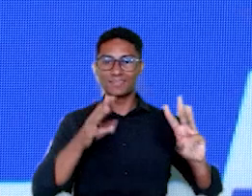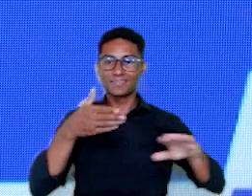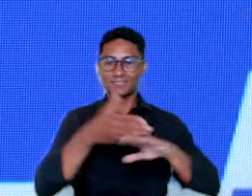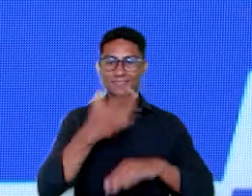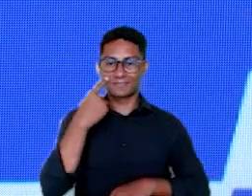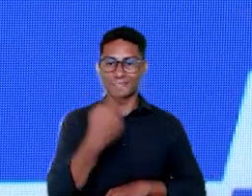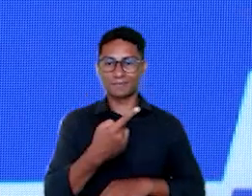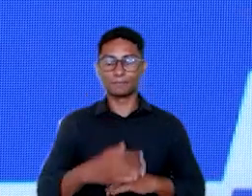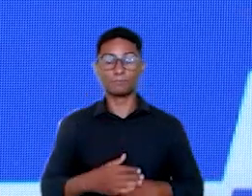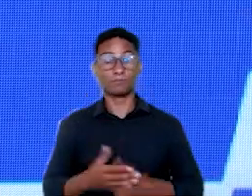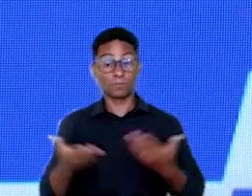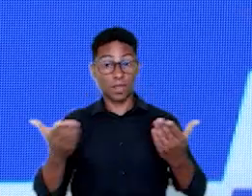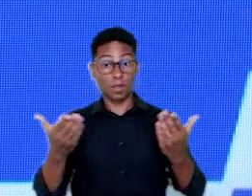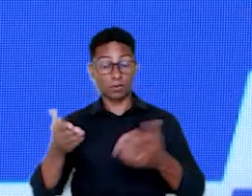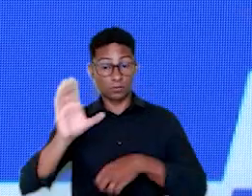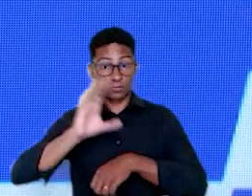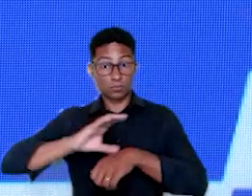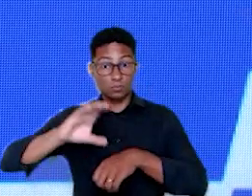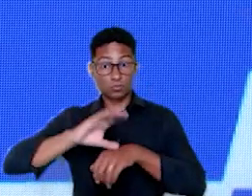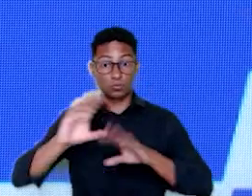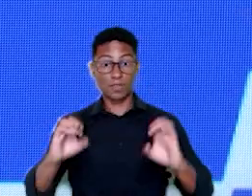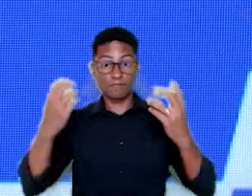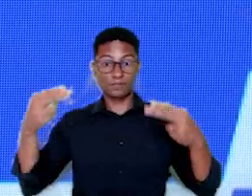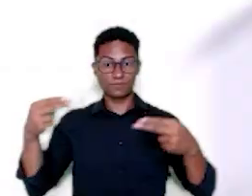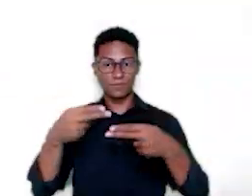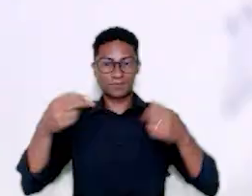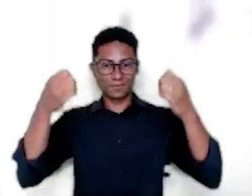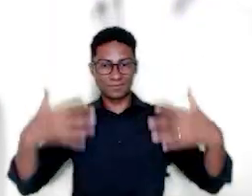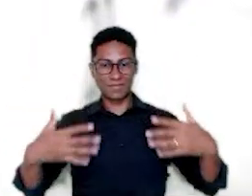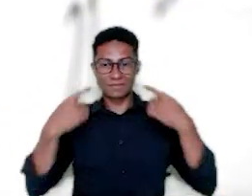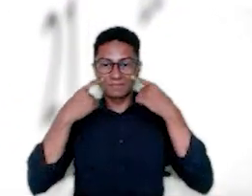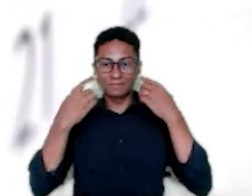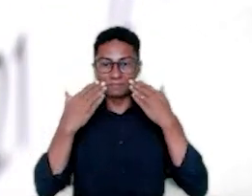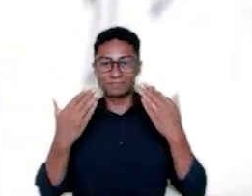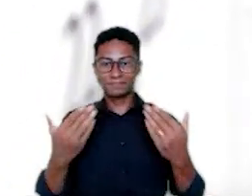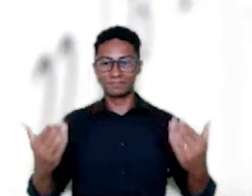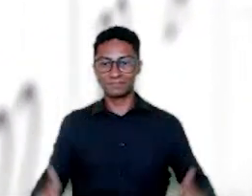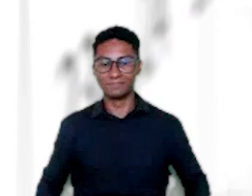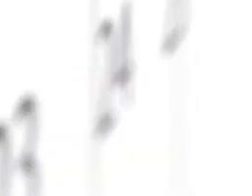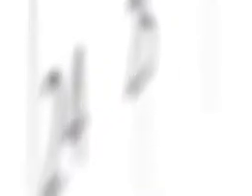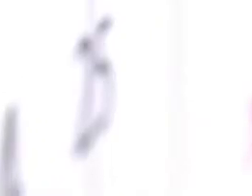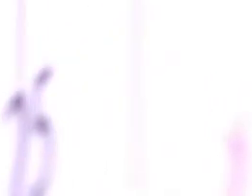de cursos e eventos do Sebrae. Vamos aos detalhes.